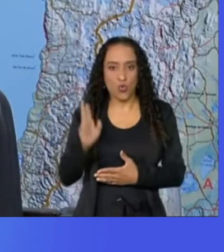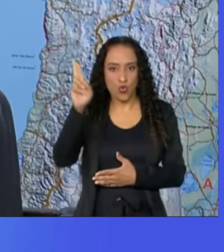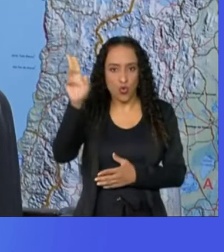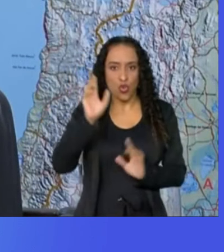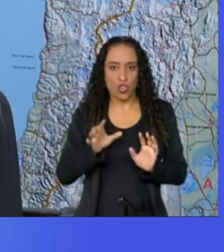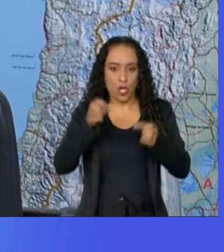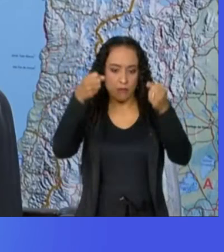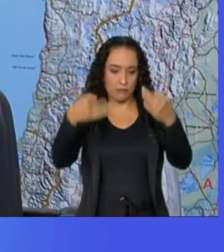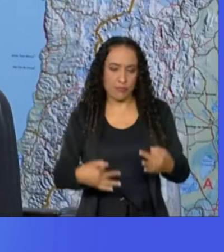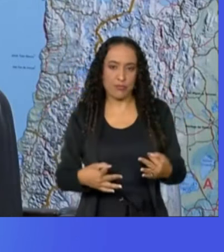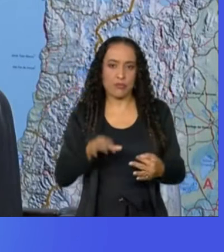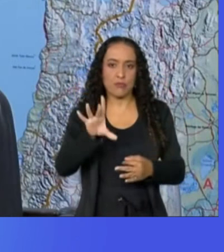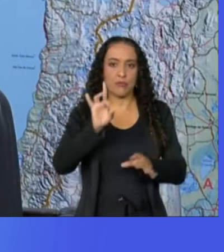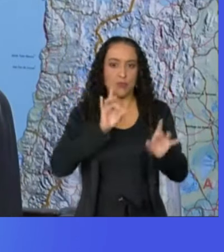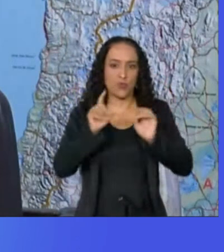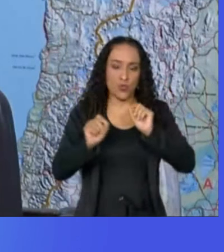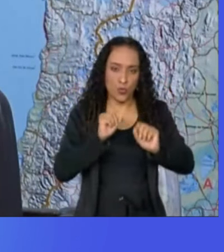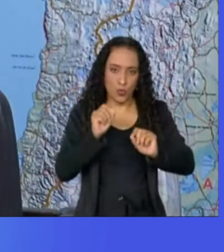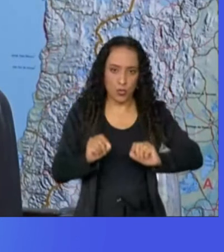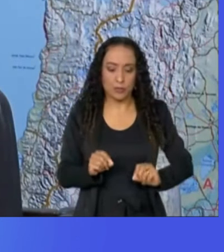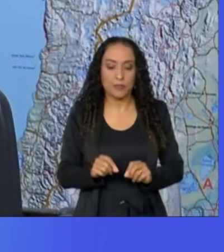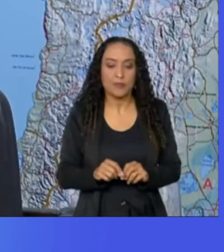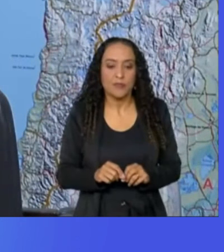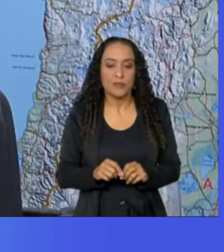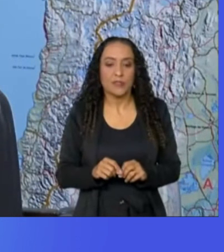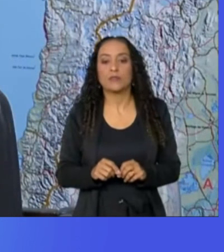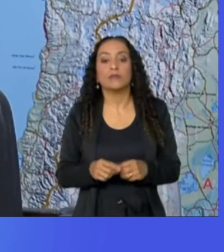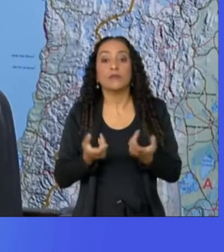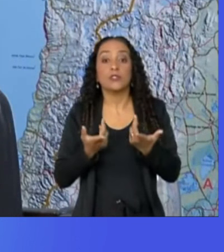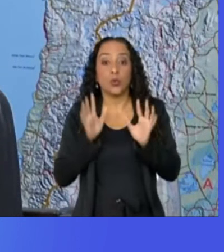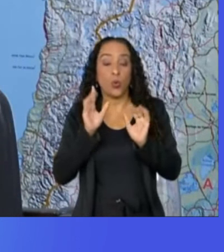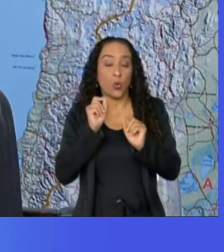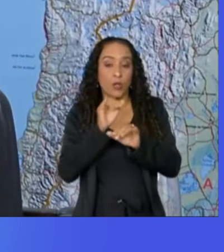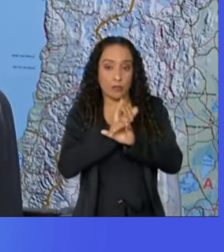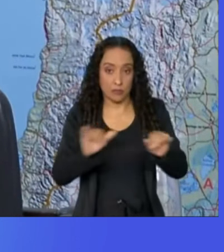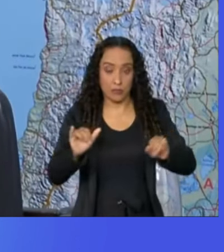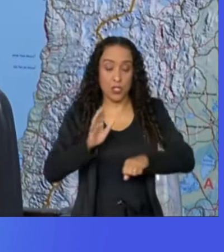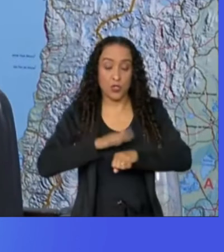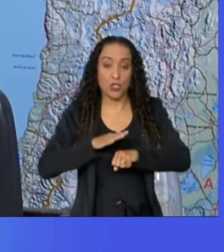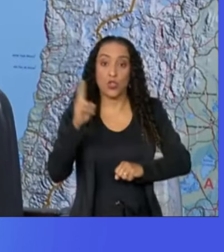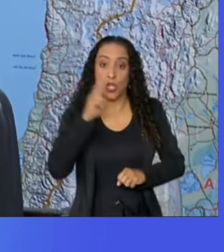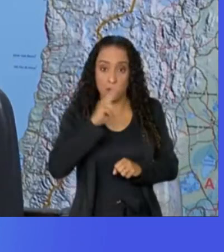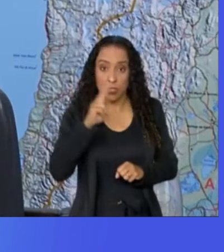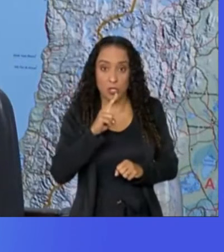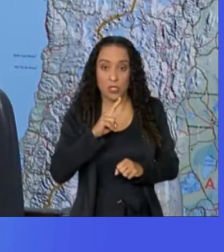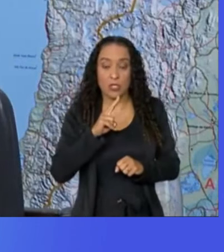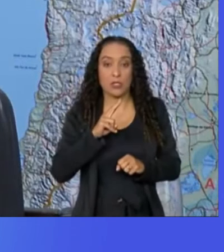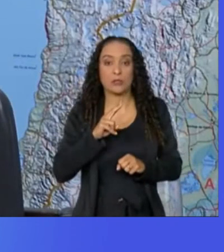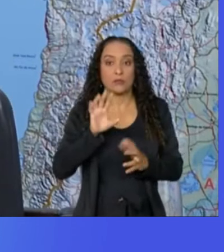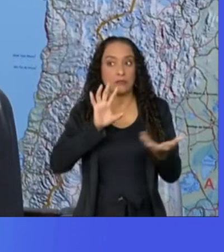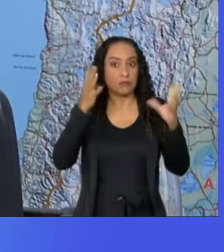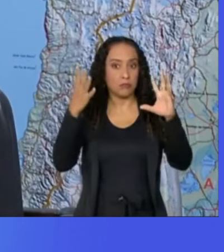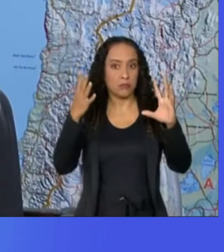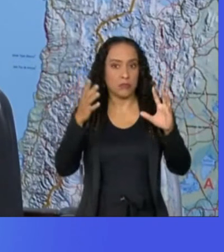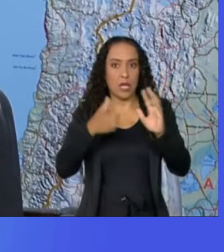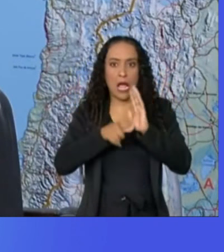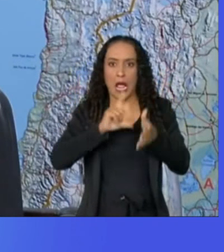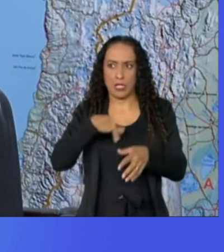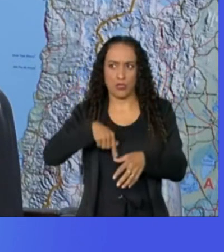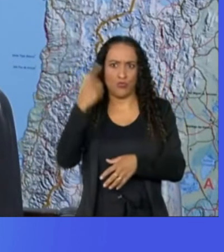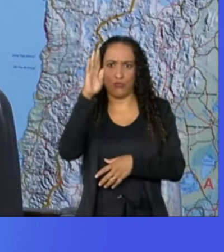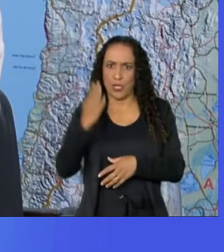por sua decisão eh instituiu Aliás a situação de emergência climática coisa que não existe no